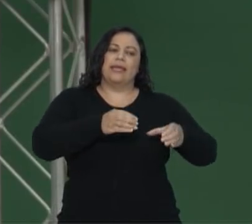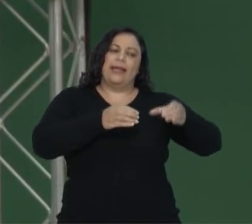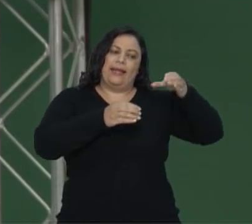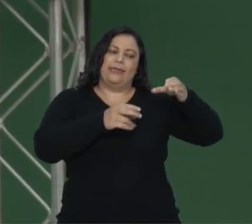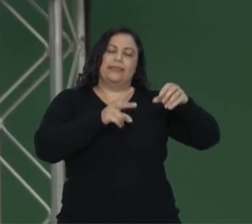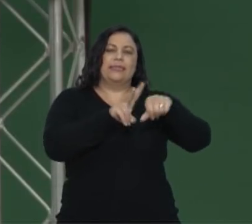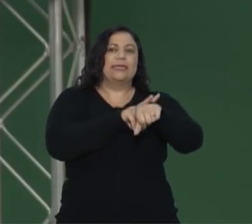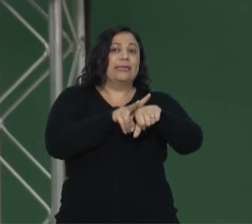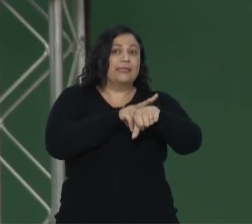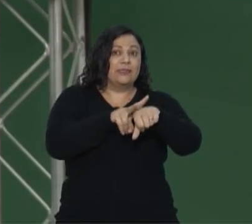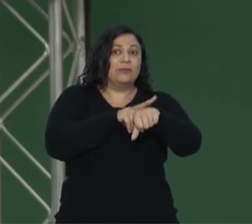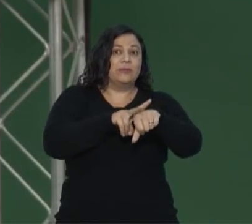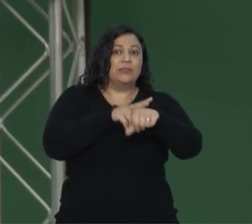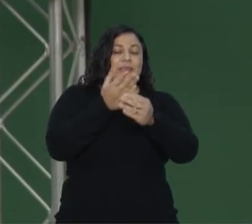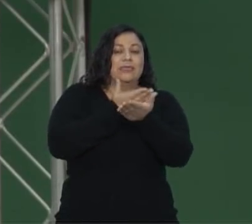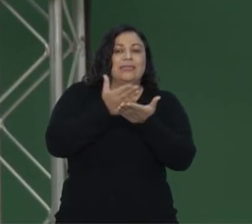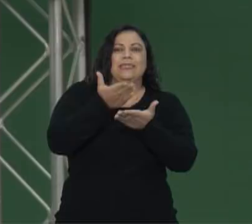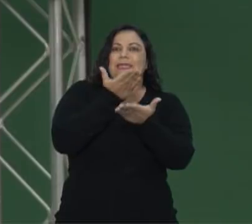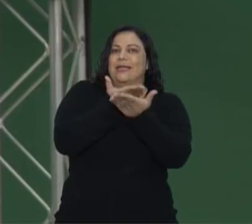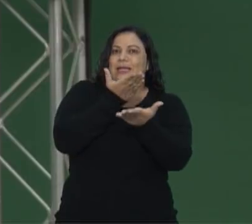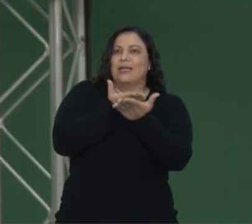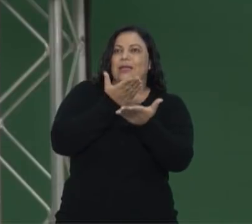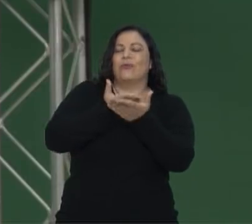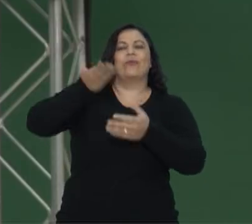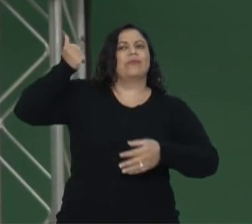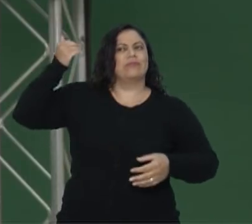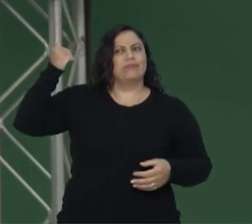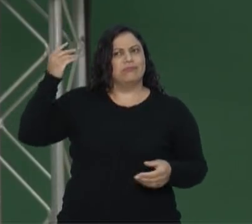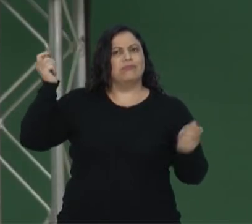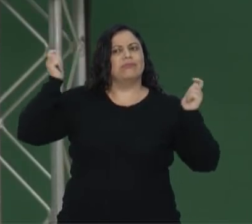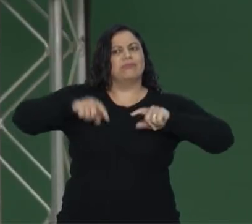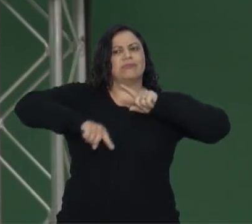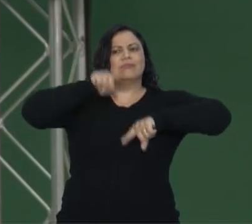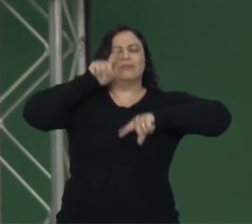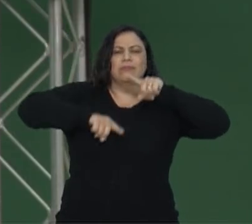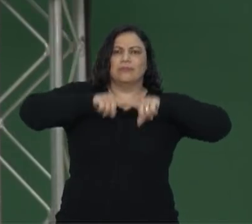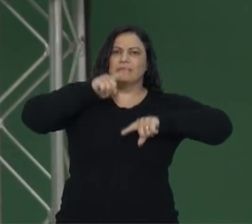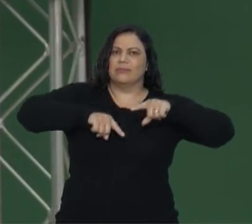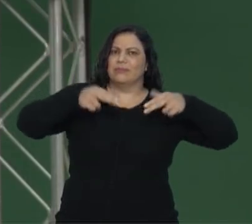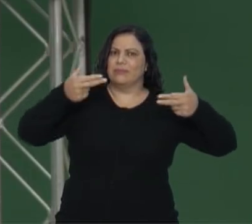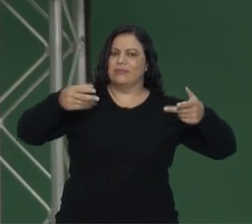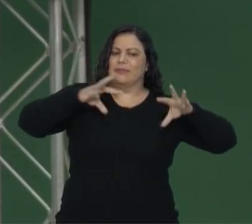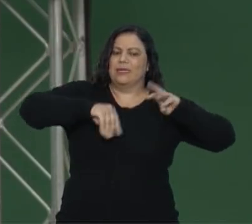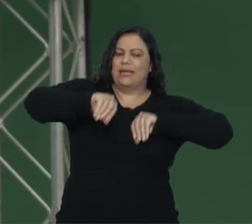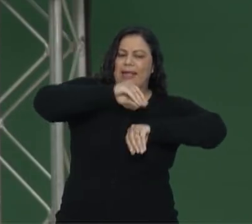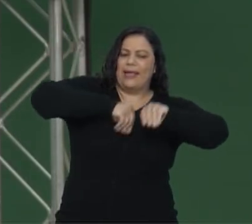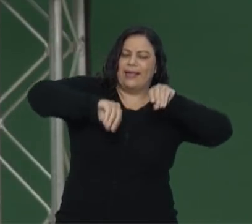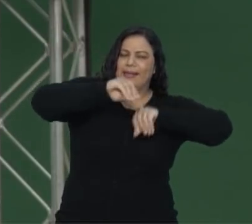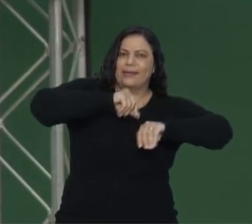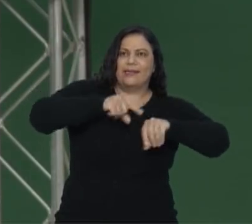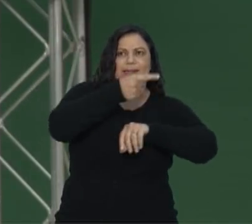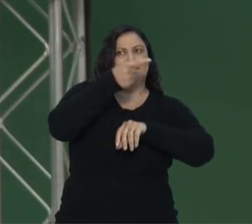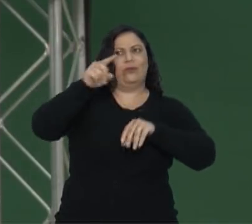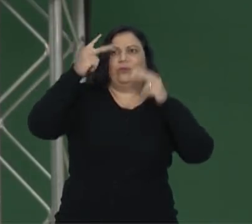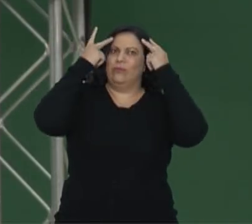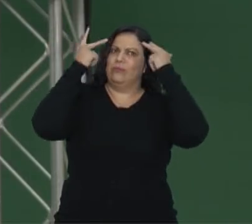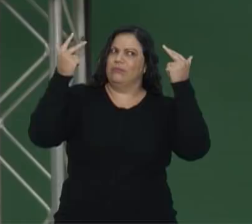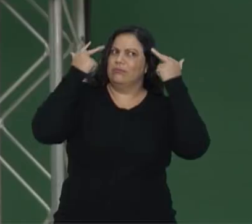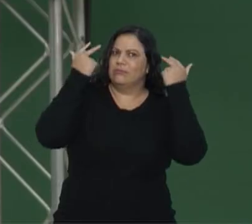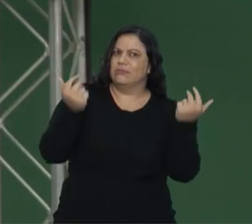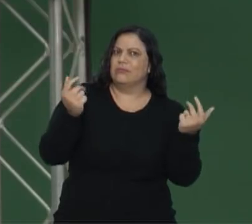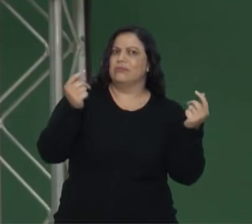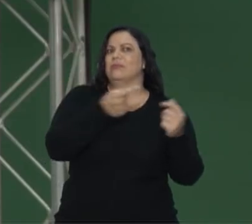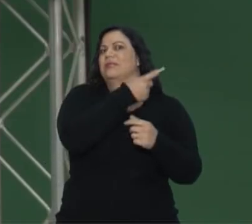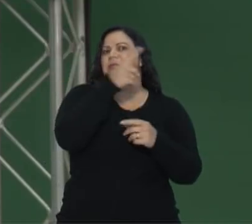vidro, eu comecei a aula falando que ele tem como matéria-prima a areia. Então, não é da natureza, não